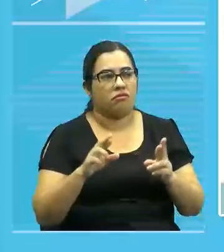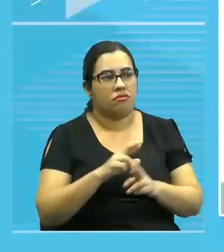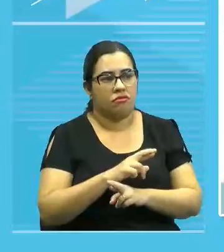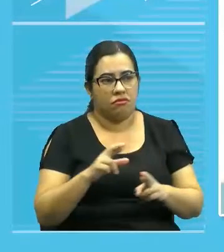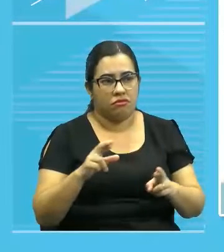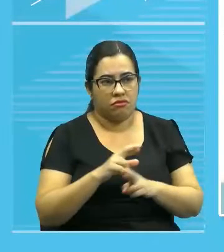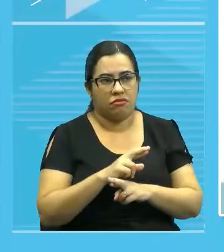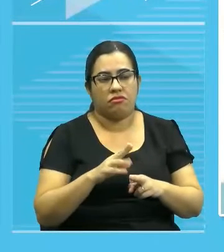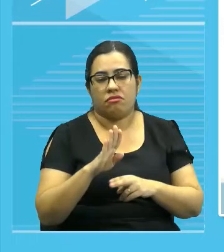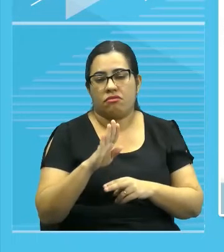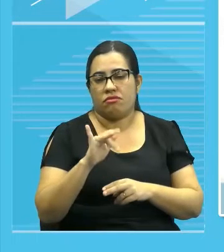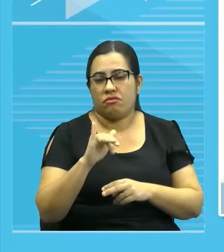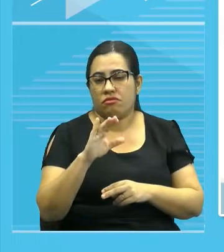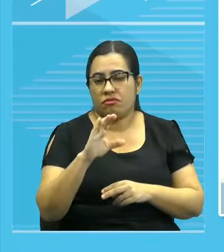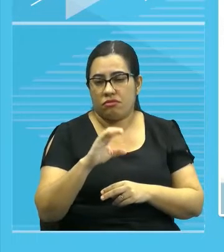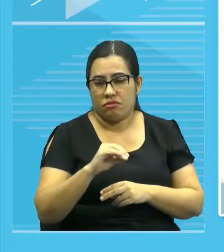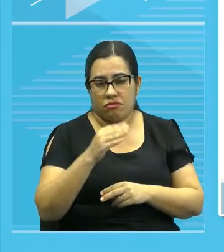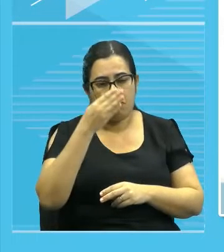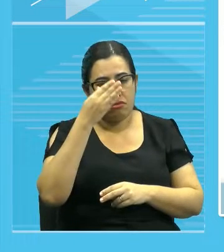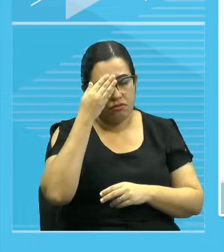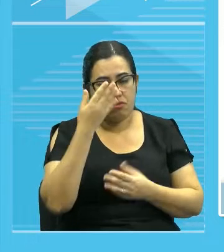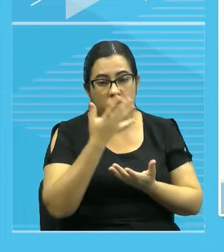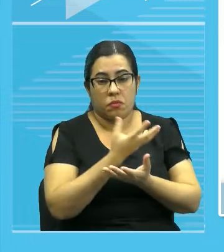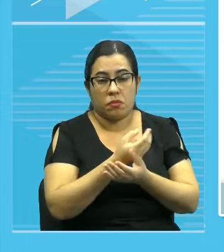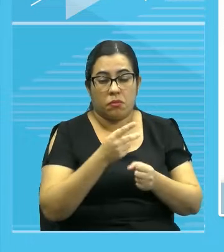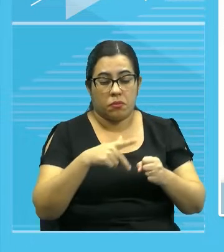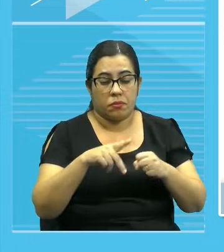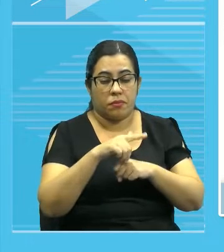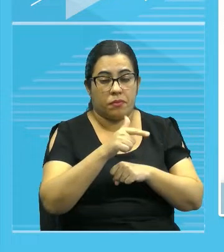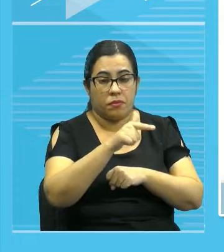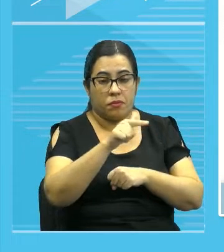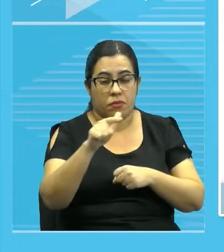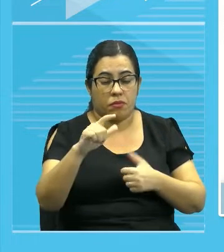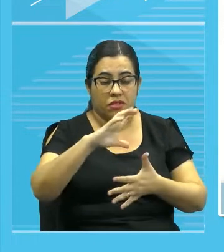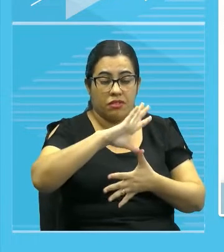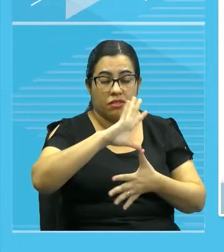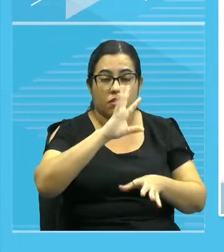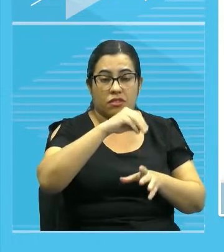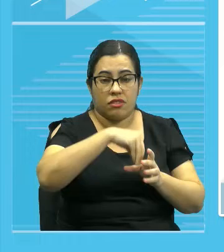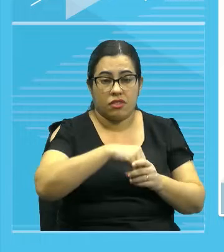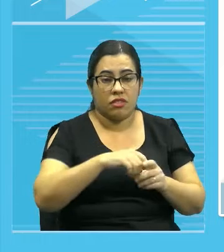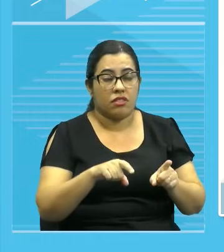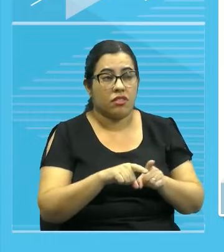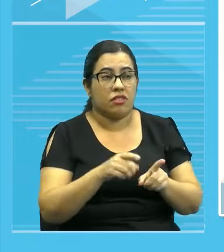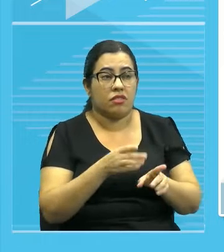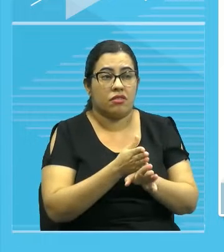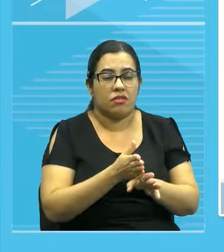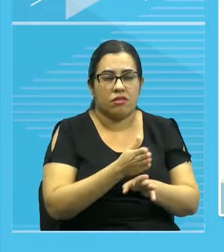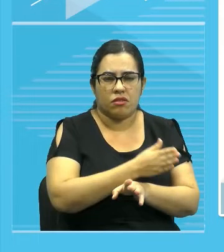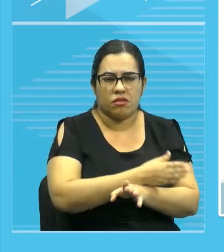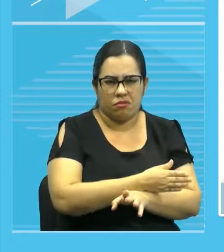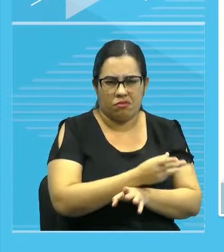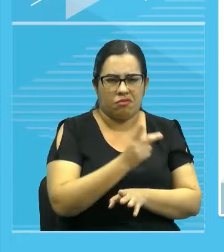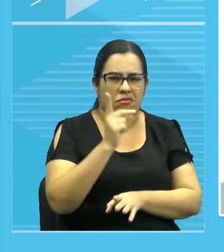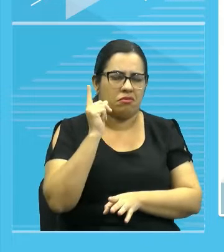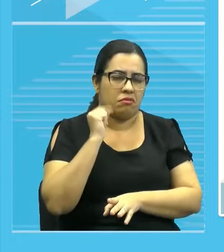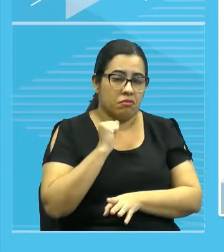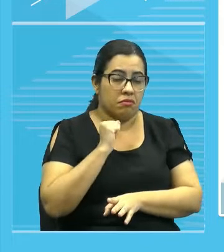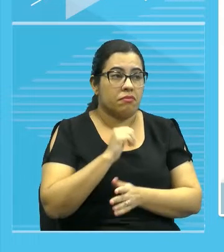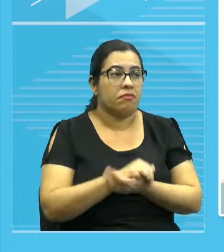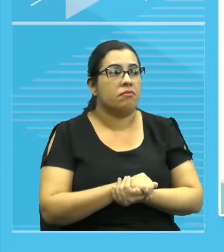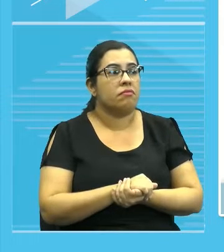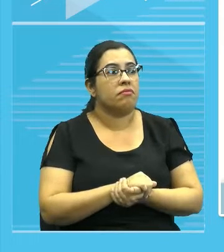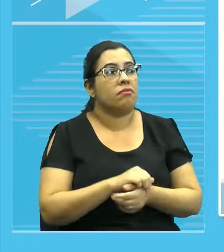biopirataria hoje praticada por estrangeiros na América com os ocupação sofrida antigamente Antônio essa palavra